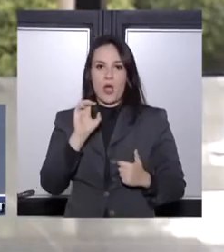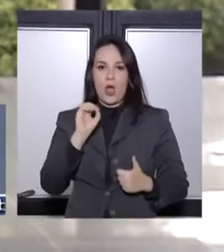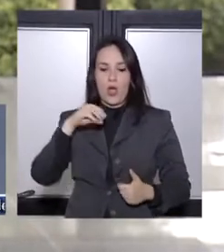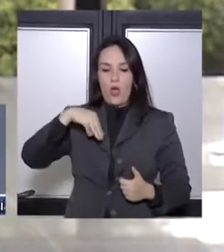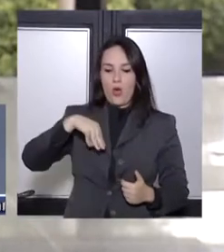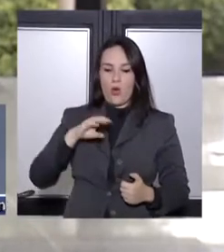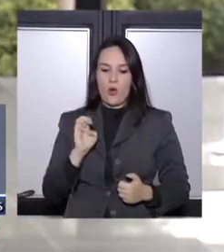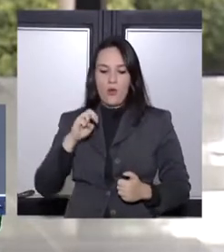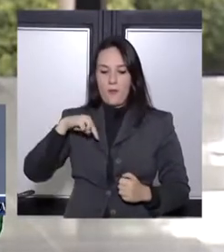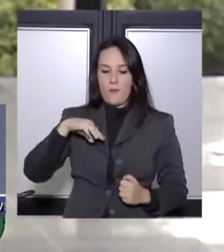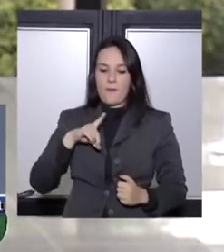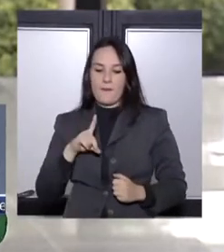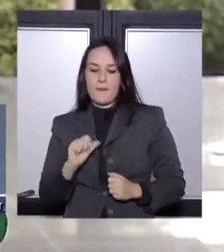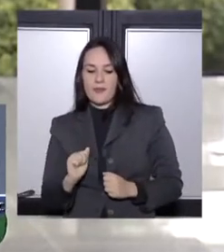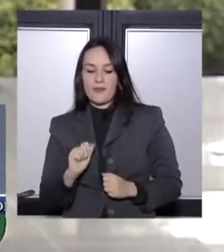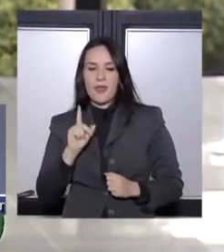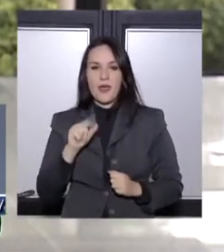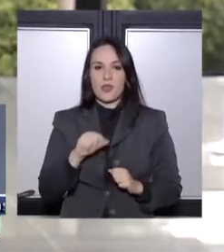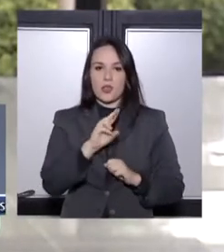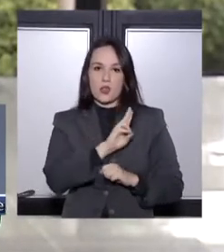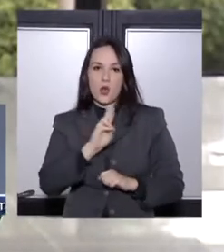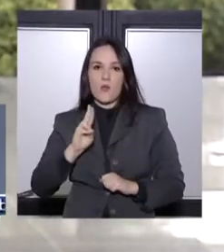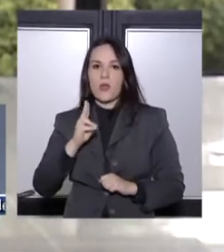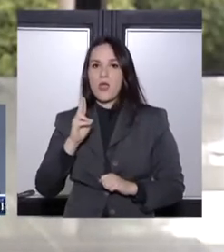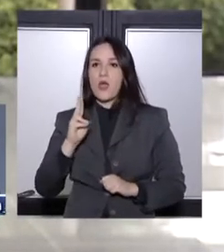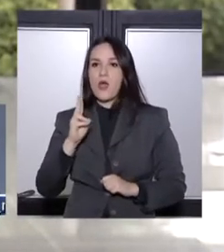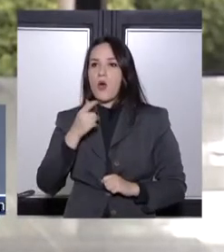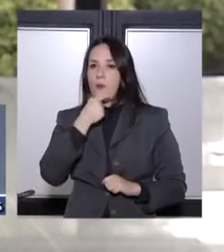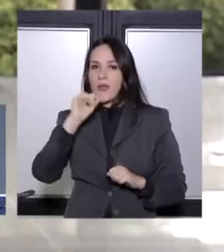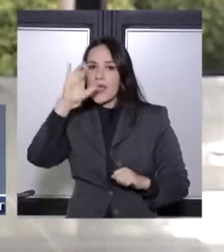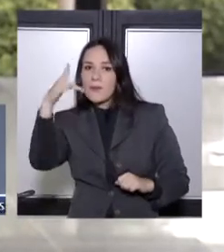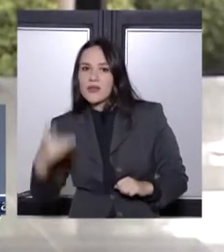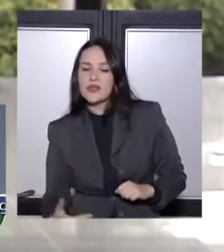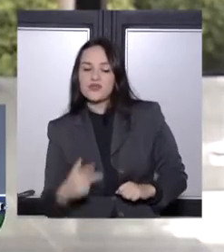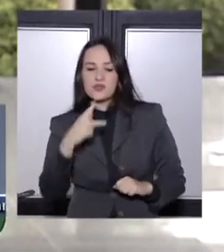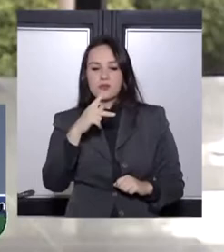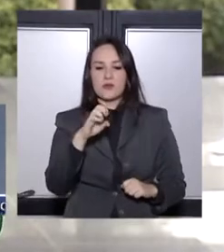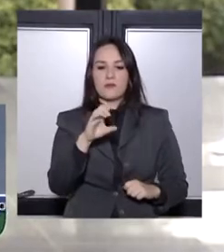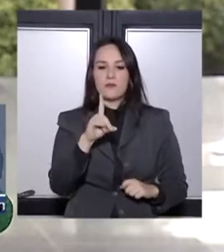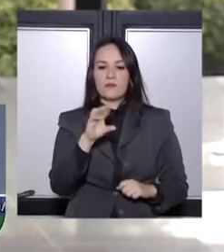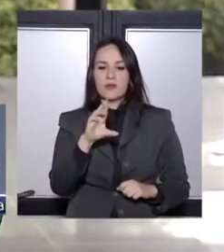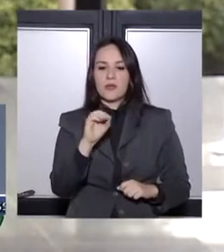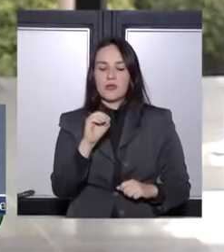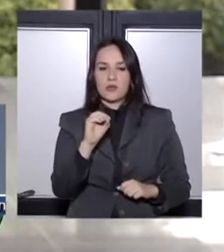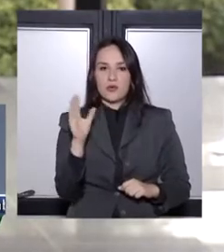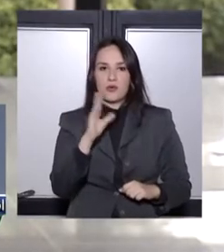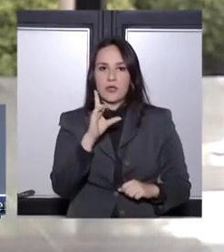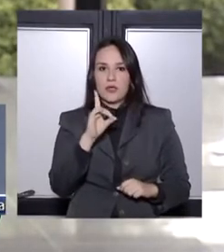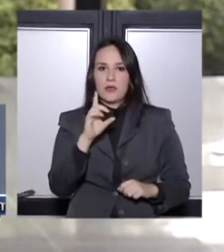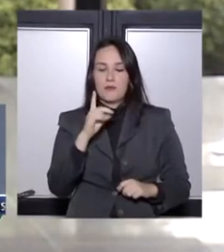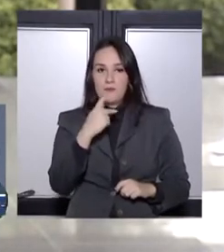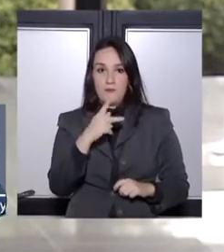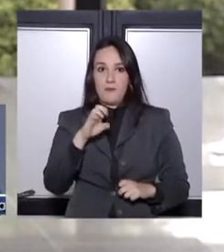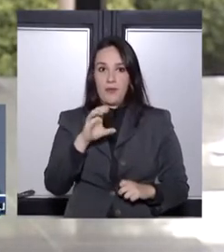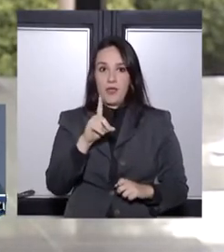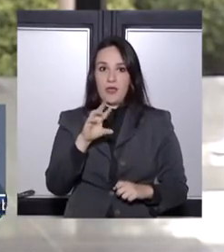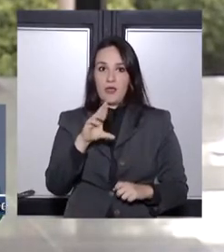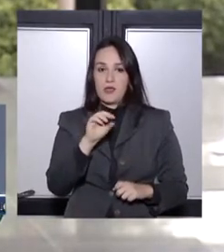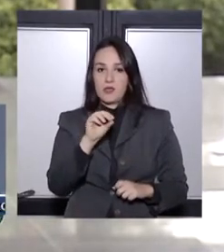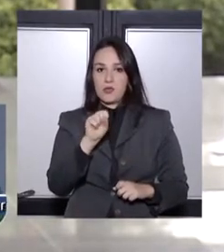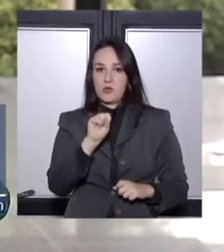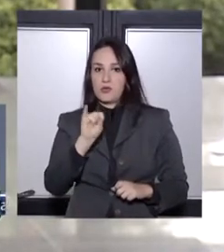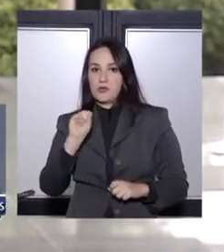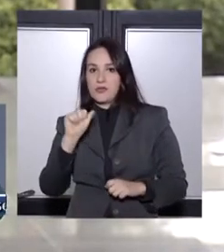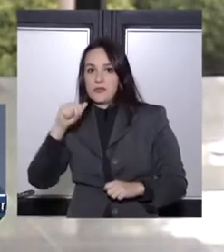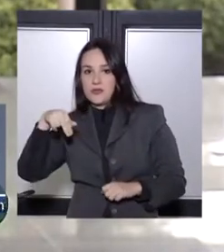do ex-governador Pedro Pedrossian e da medalha Darcy Ribeiro, um grande sociólogo